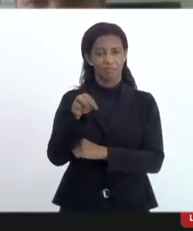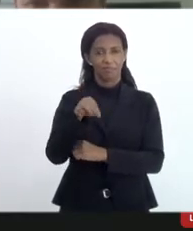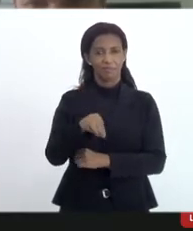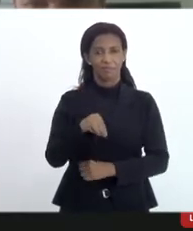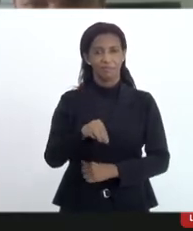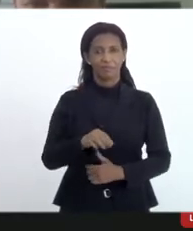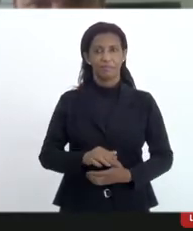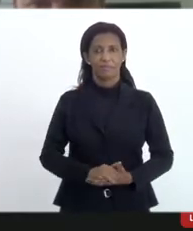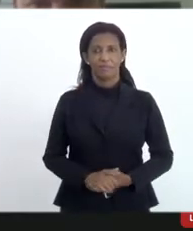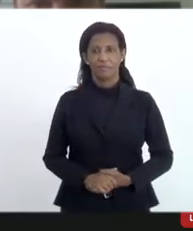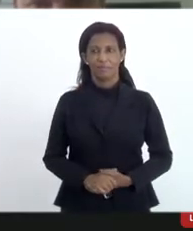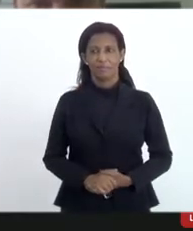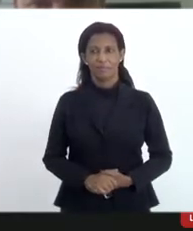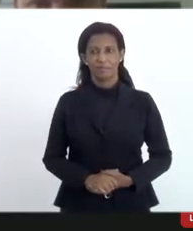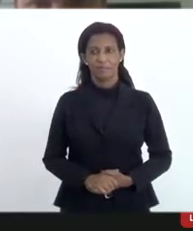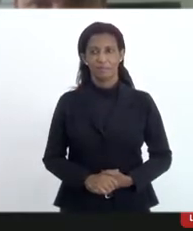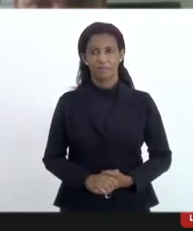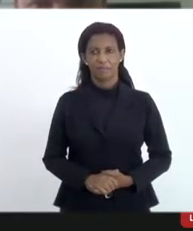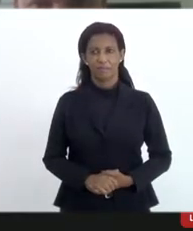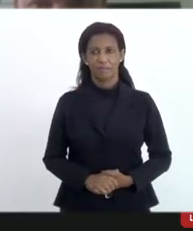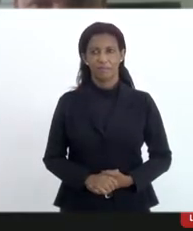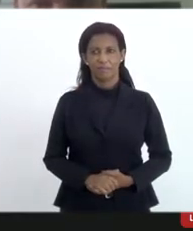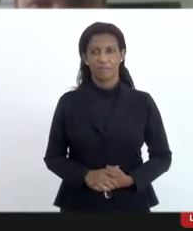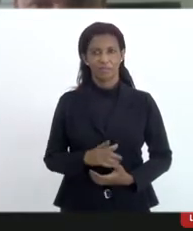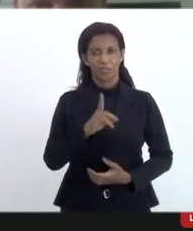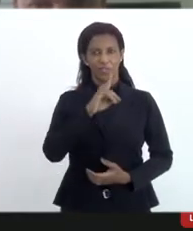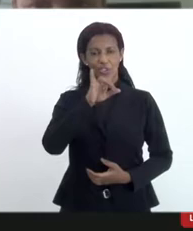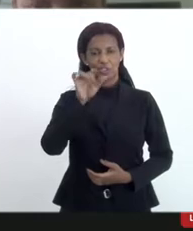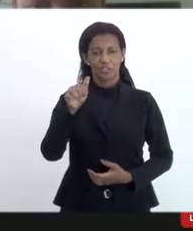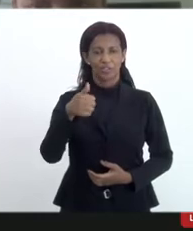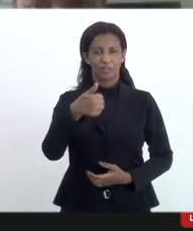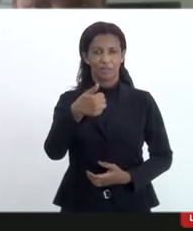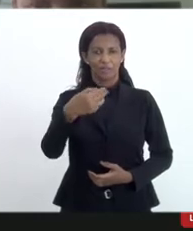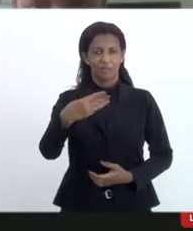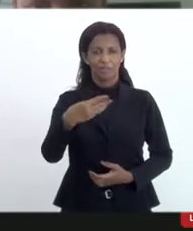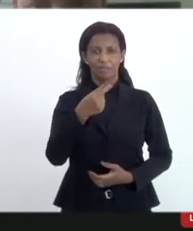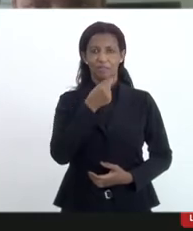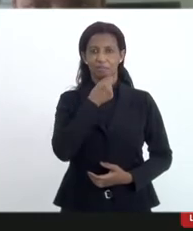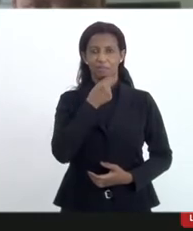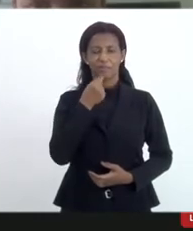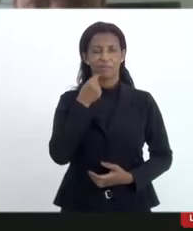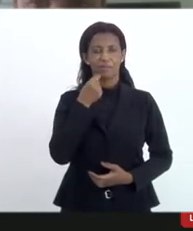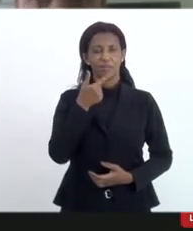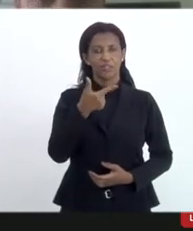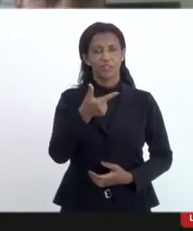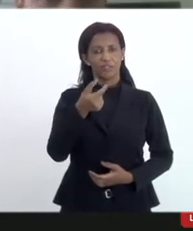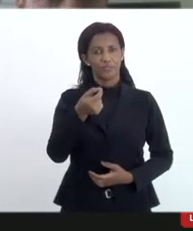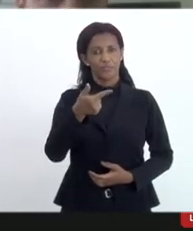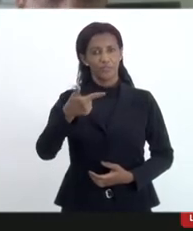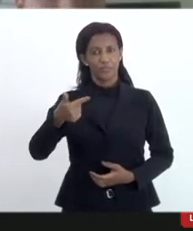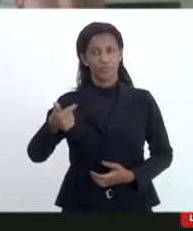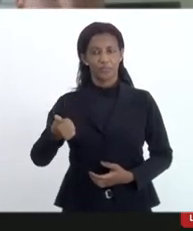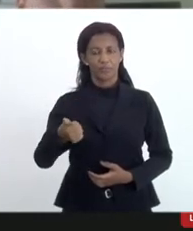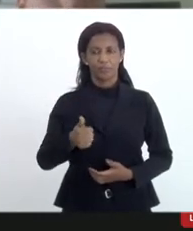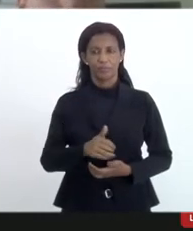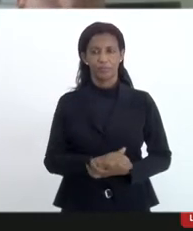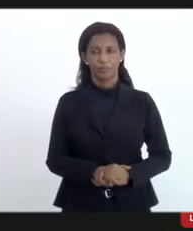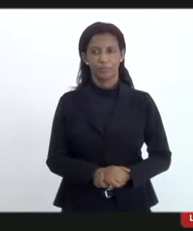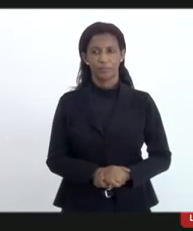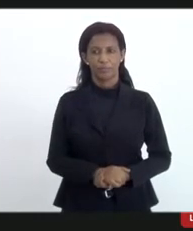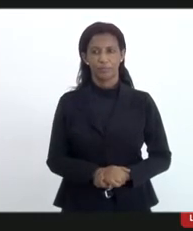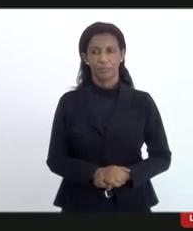10h05 do dia 13 de setembro de 2021,